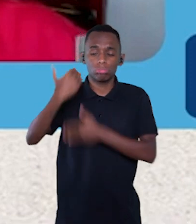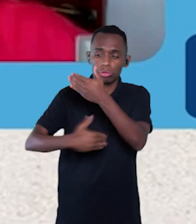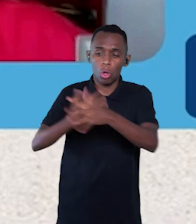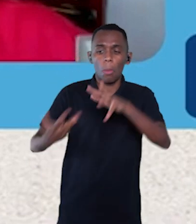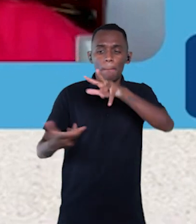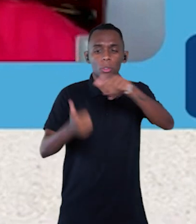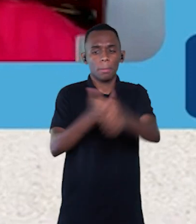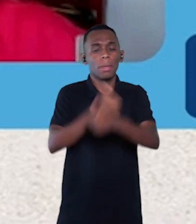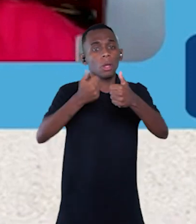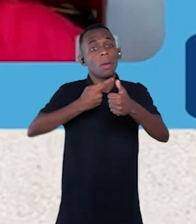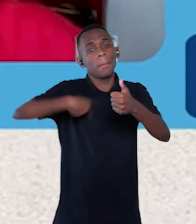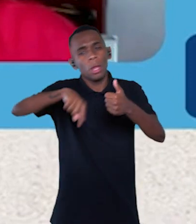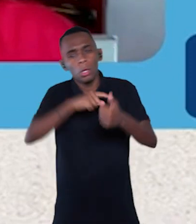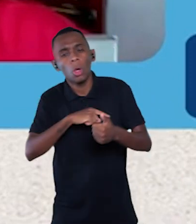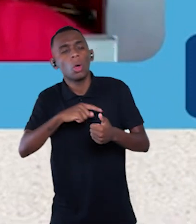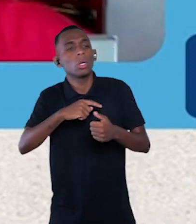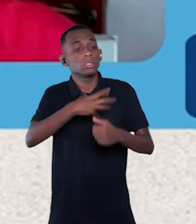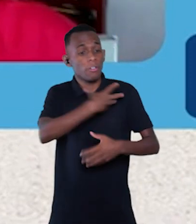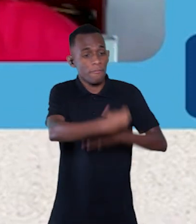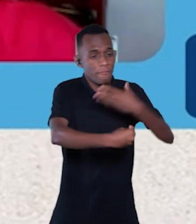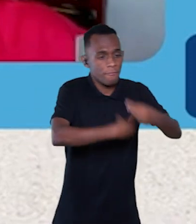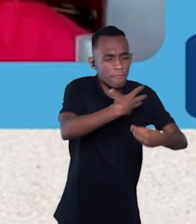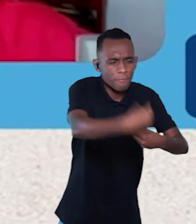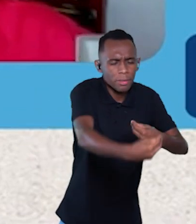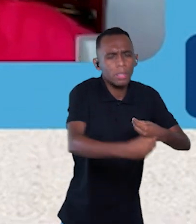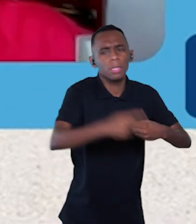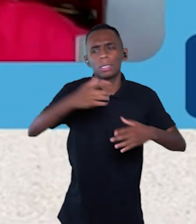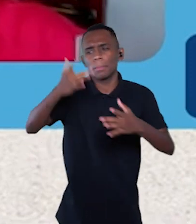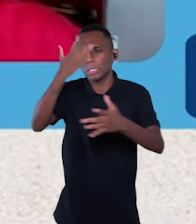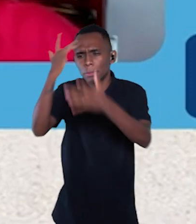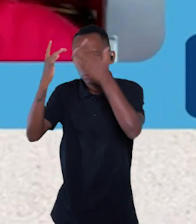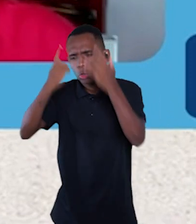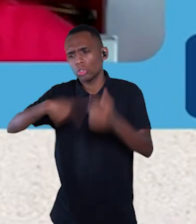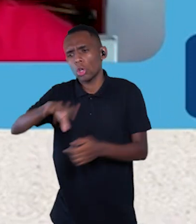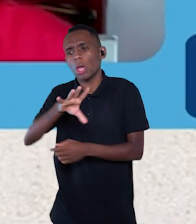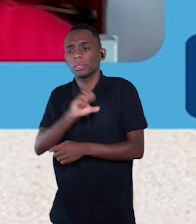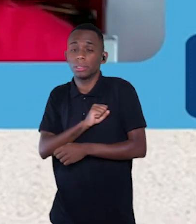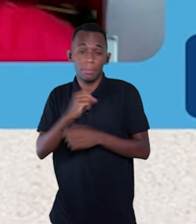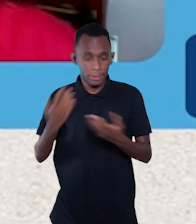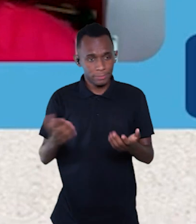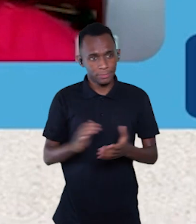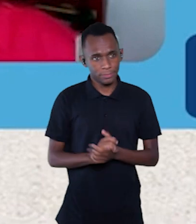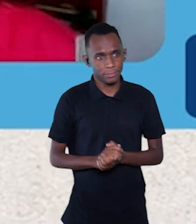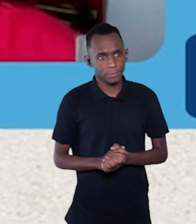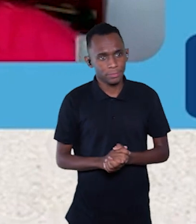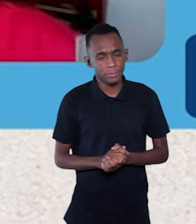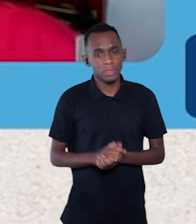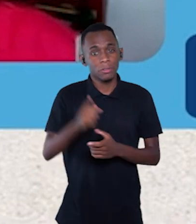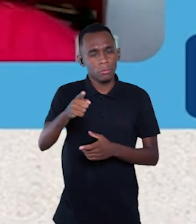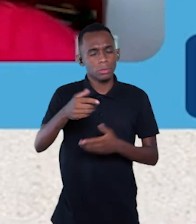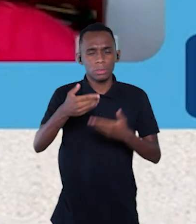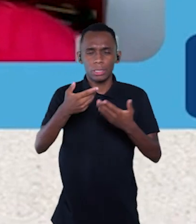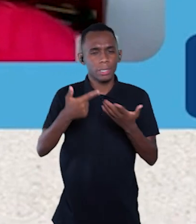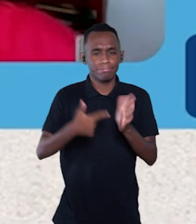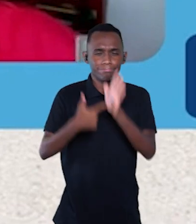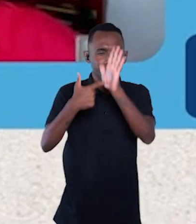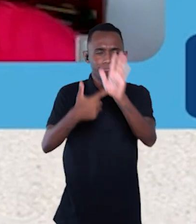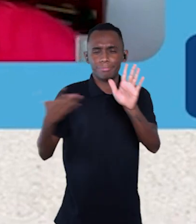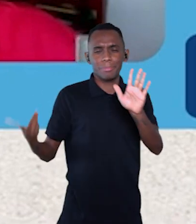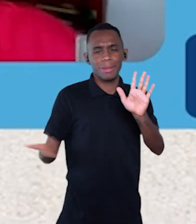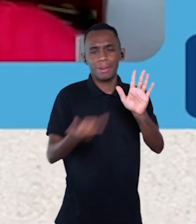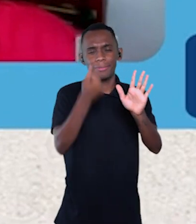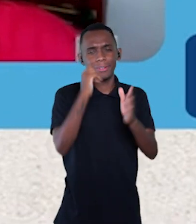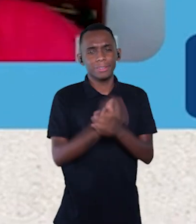gente construa um mundo melhor para nós, para os nossos filhos, para as pessoas que a gente ama, por que não? Sim, você é uma